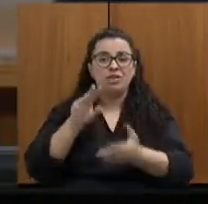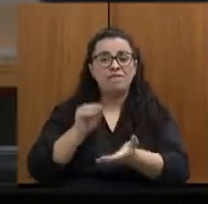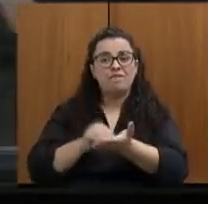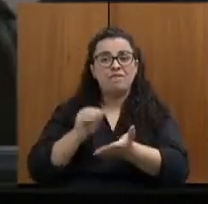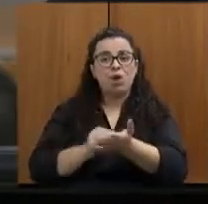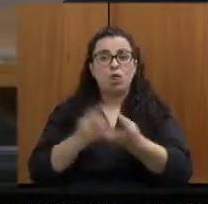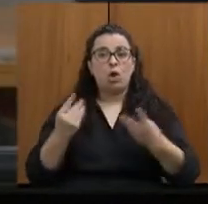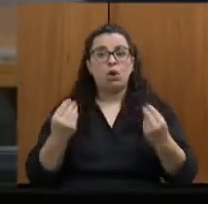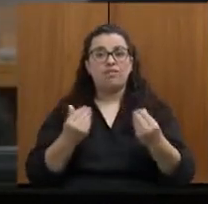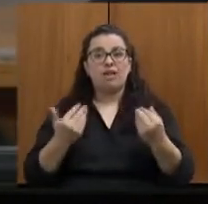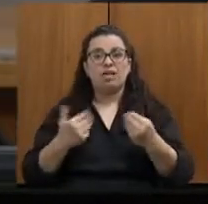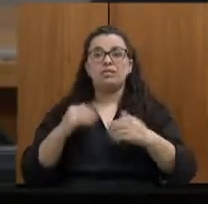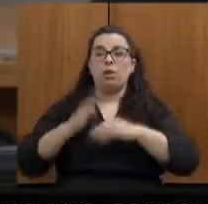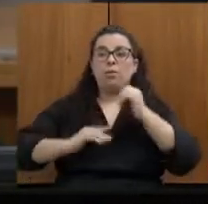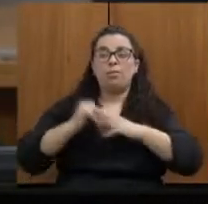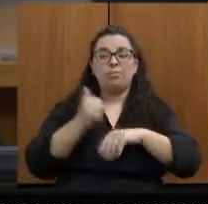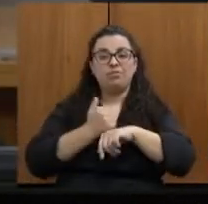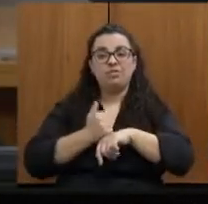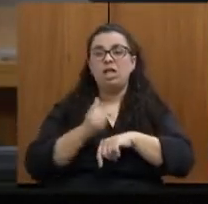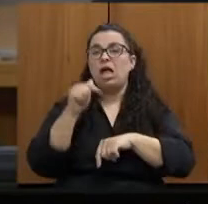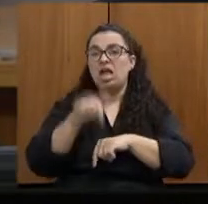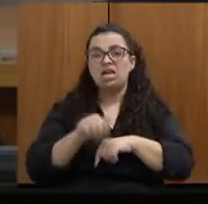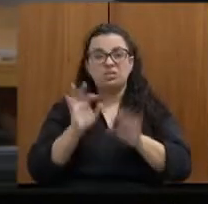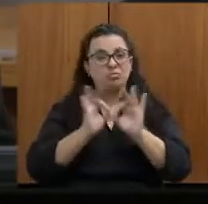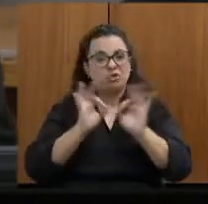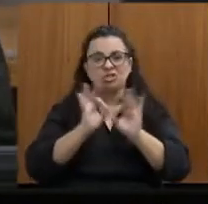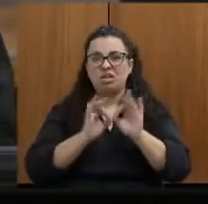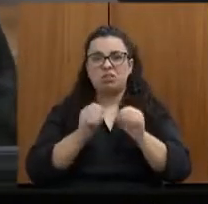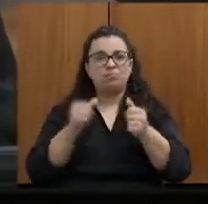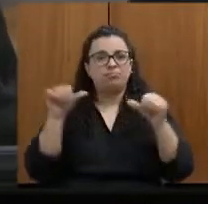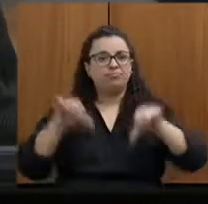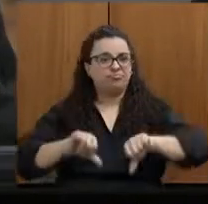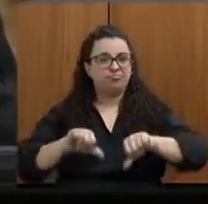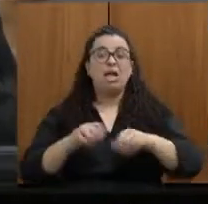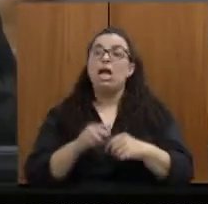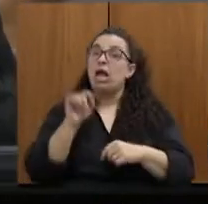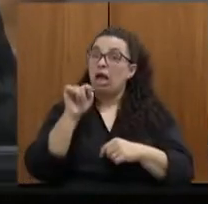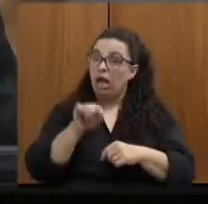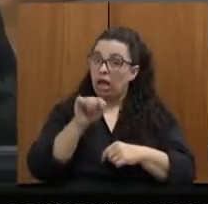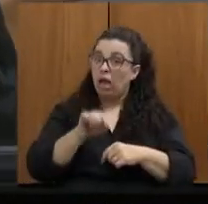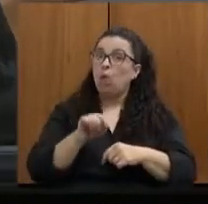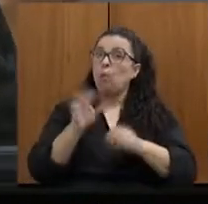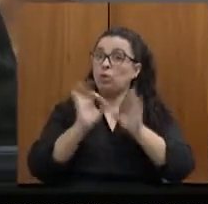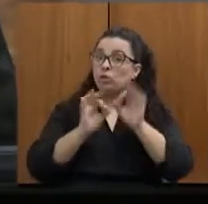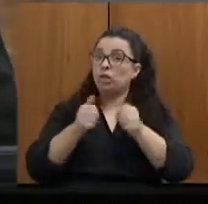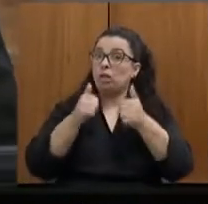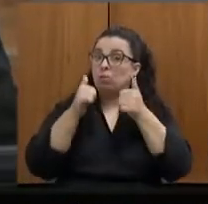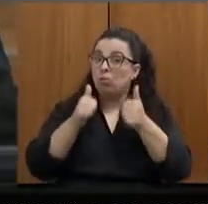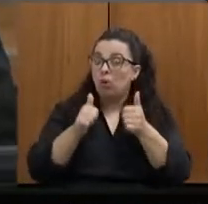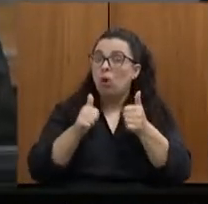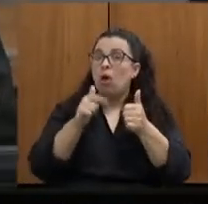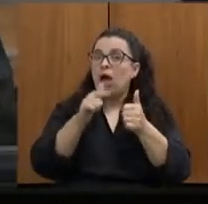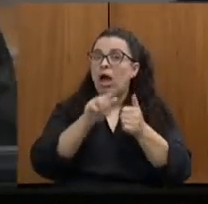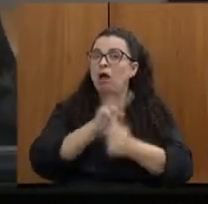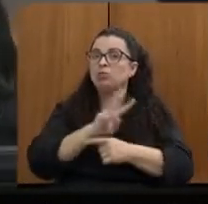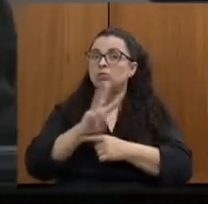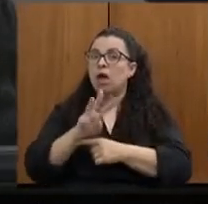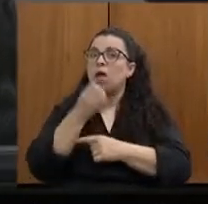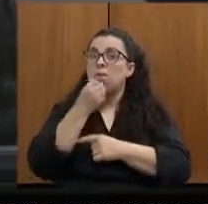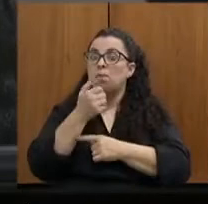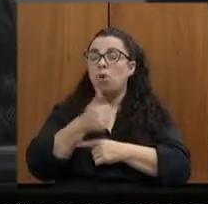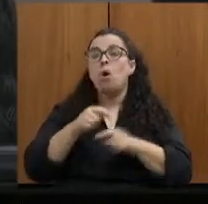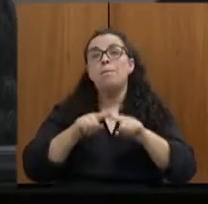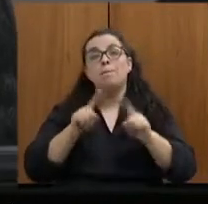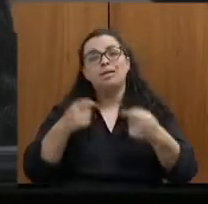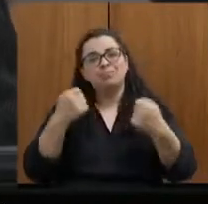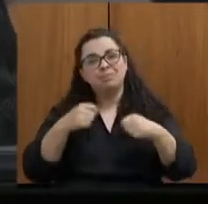profissional, esse projeto não vai ser tão eficaz desse jeito. A ferramenta é boa, o projeto é bom, mas a gente precisa aprender com ele.